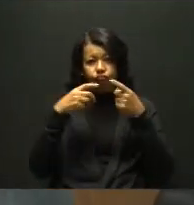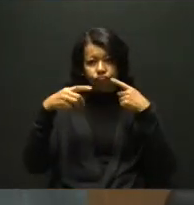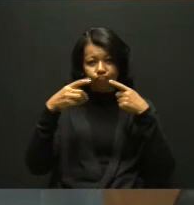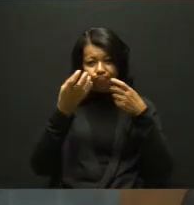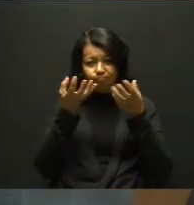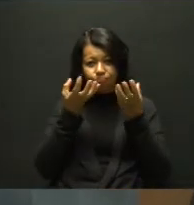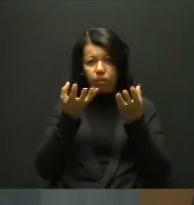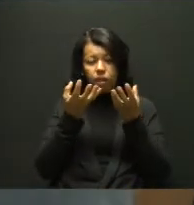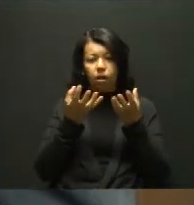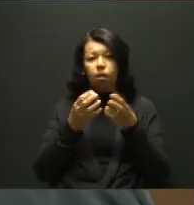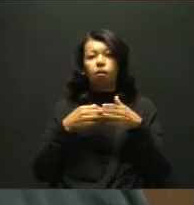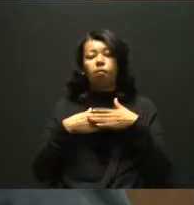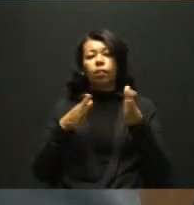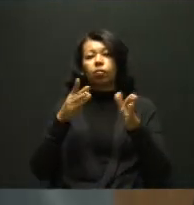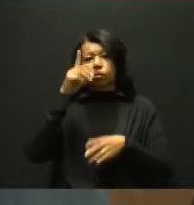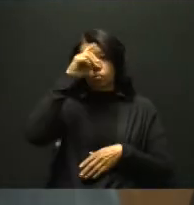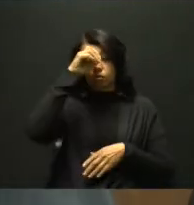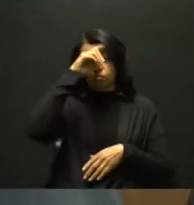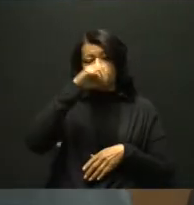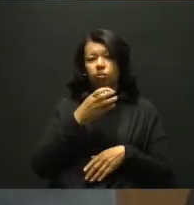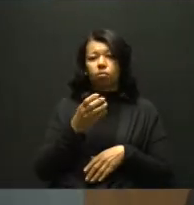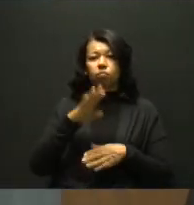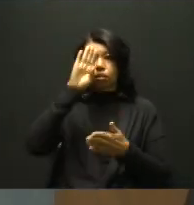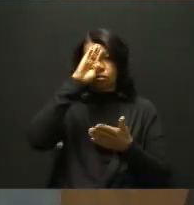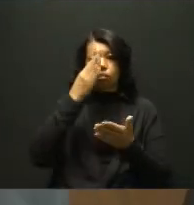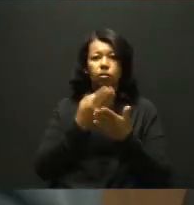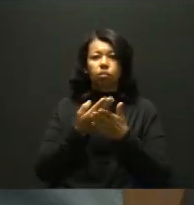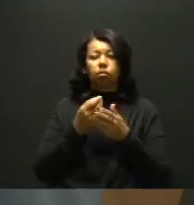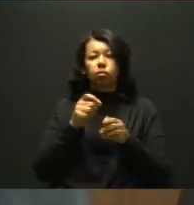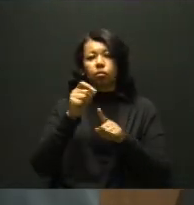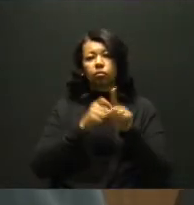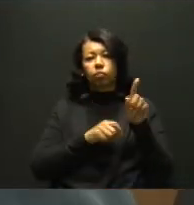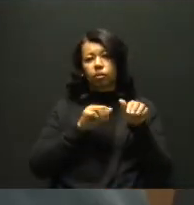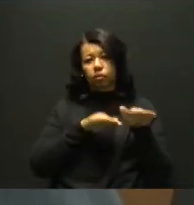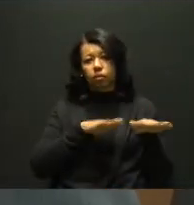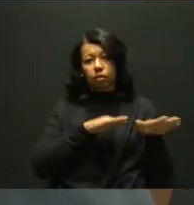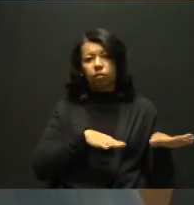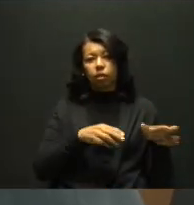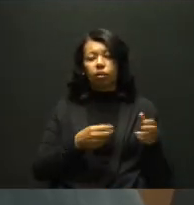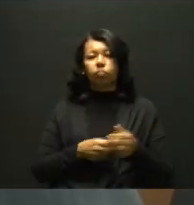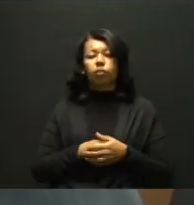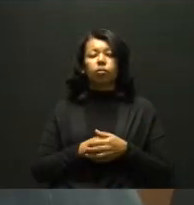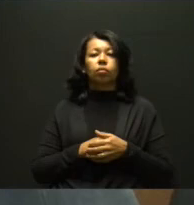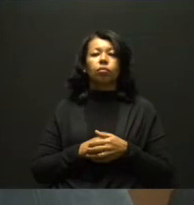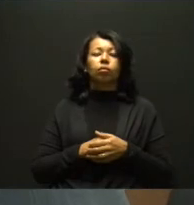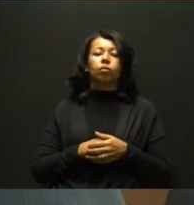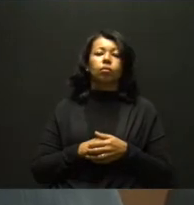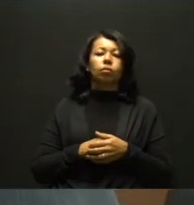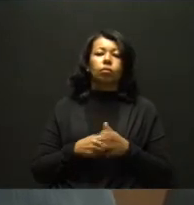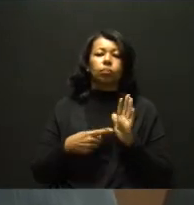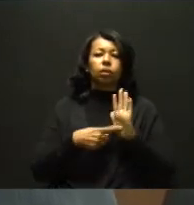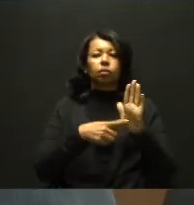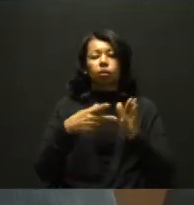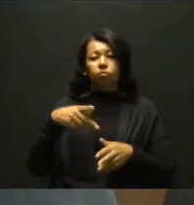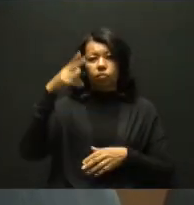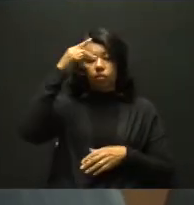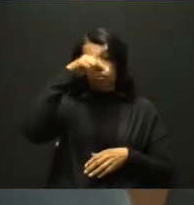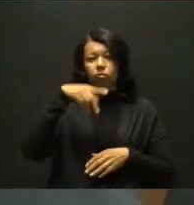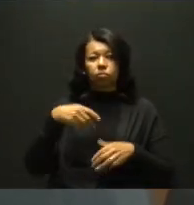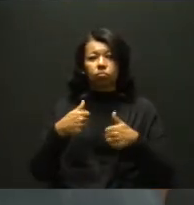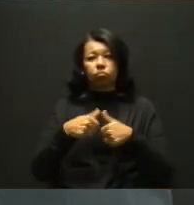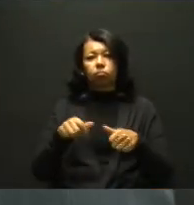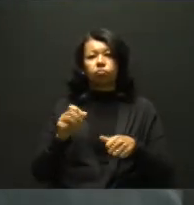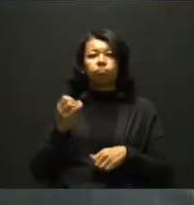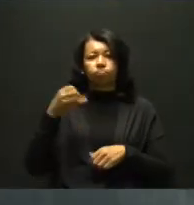a reabertura do hospital eu acredito em setembro conforme cronograma já apresentado pela prefeitura e pelo prefeito de mariluz estaremos 5